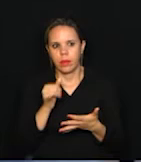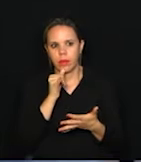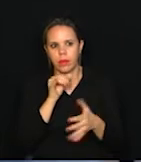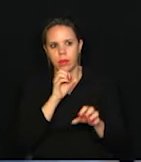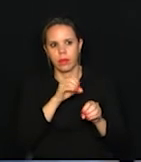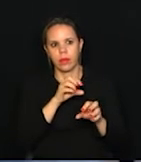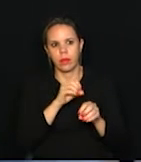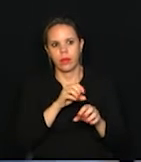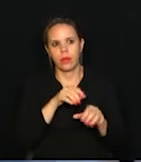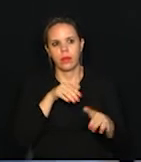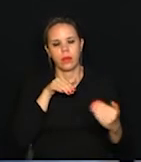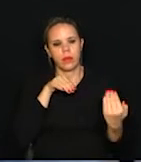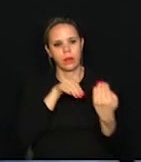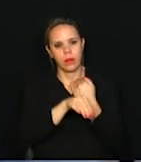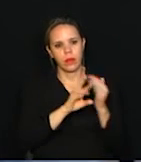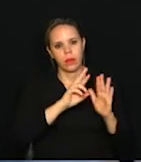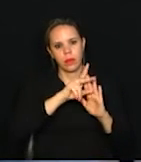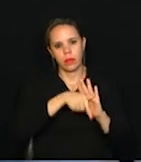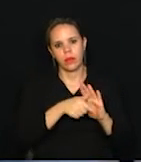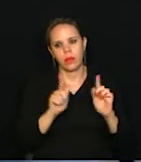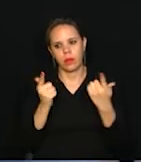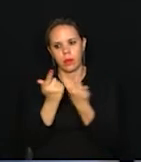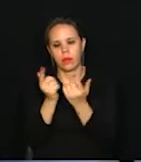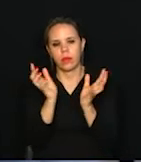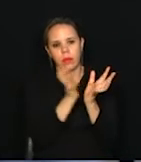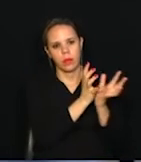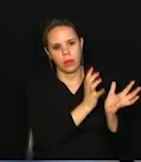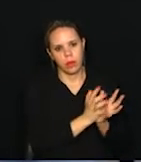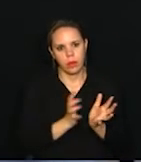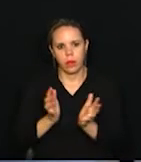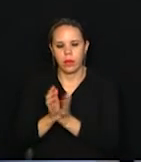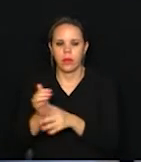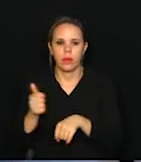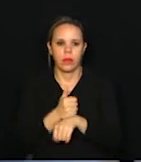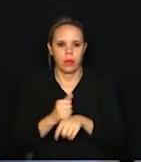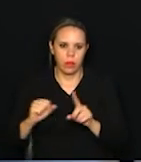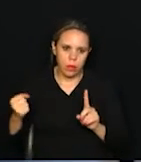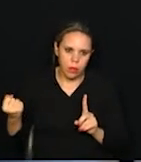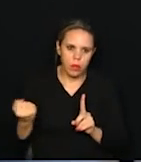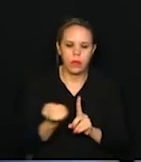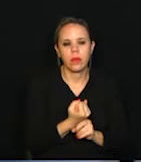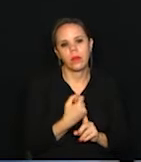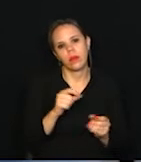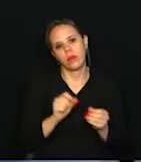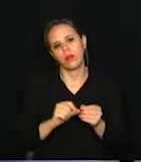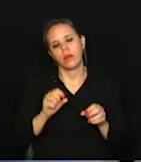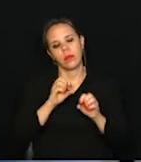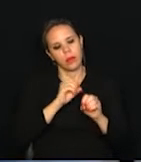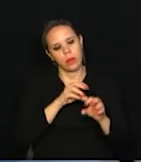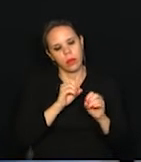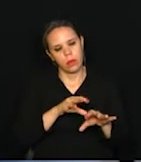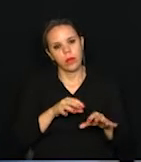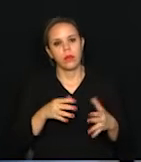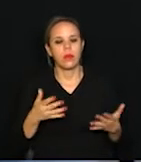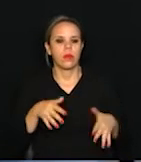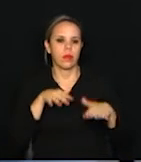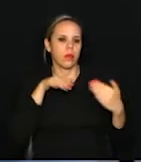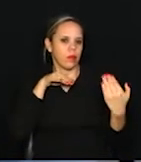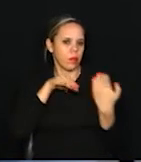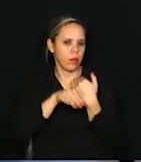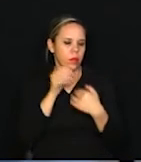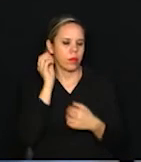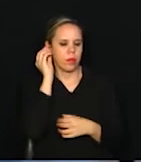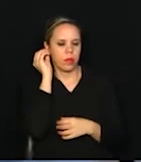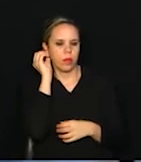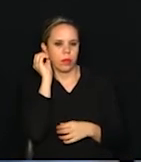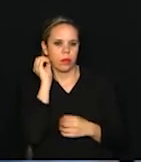de trânsito, né? Nós temos vários grupos aqui de segmentos sociais para quem a gente faz educação de trânsito.